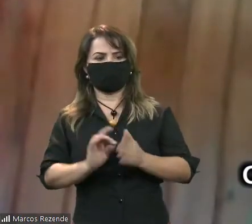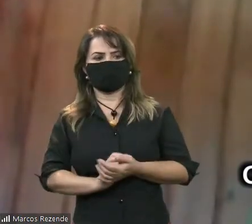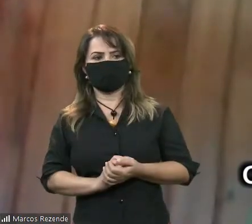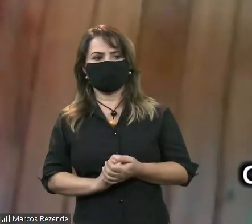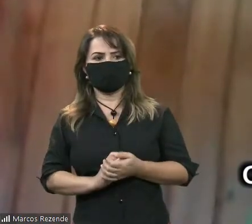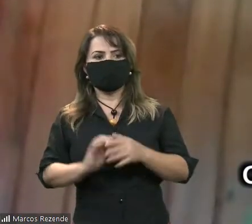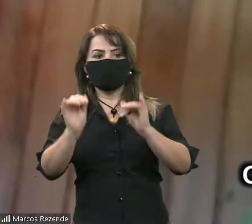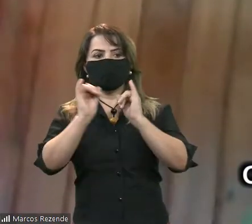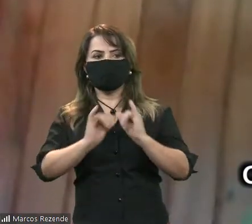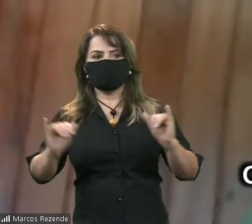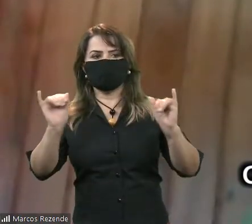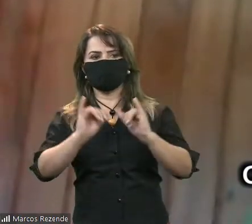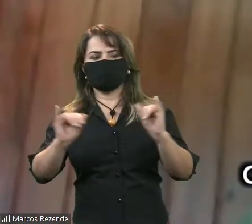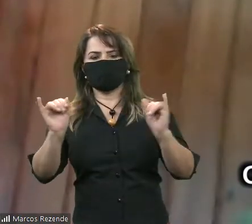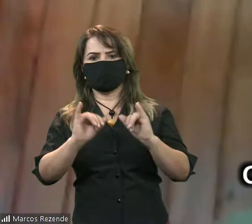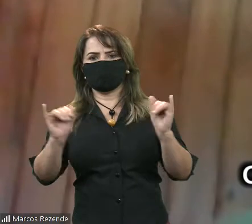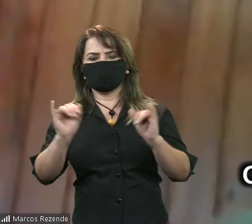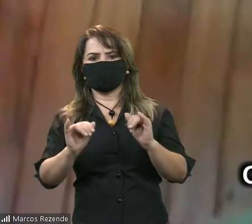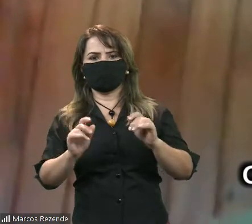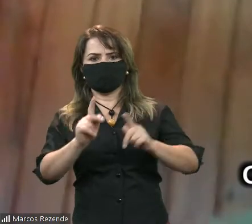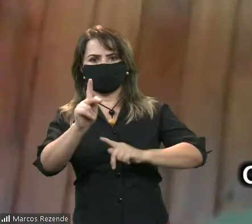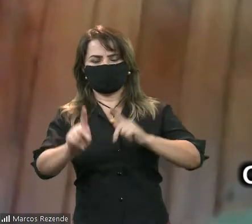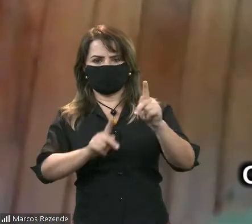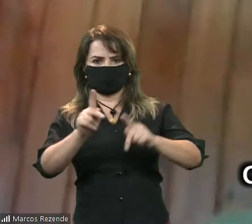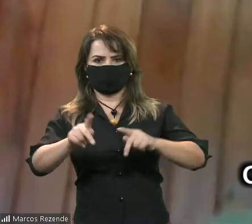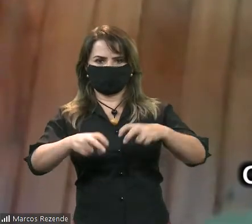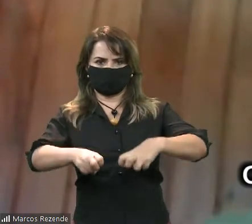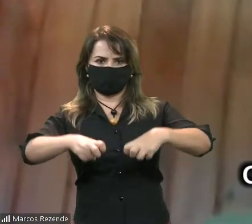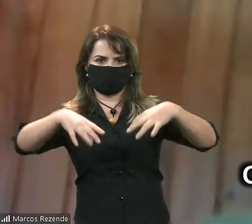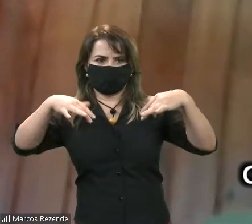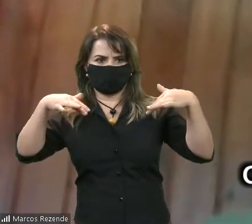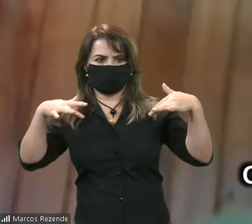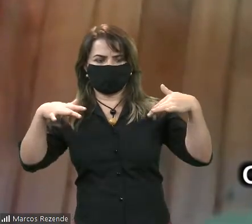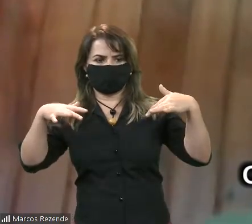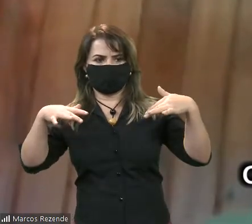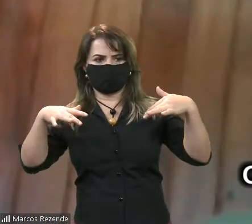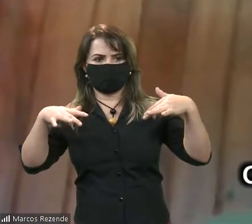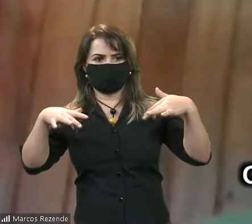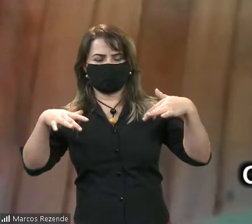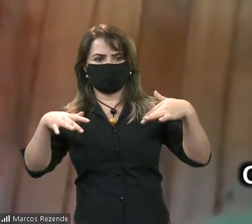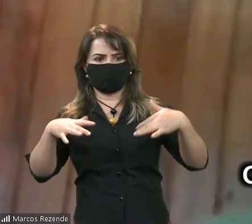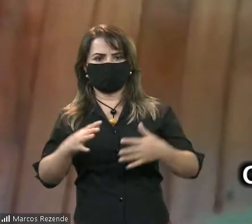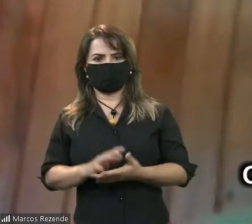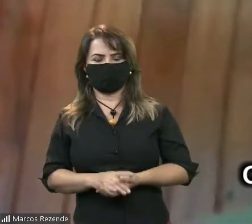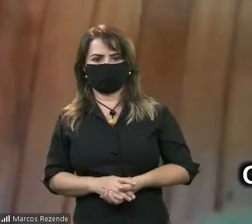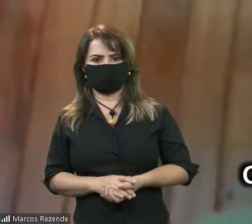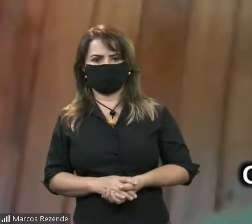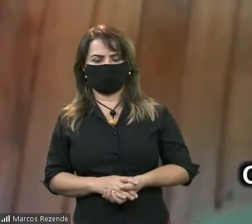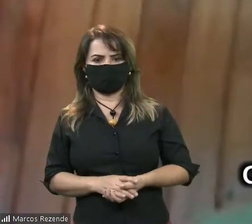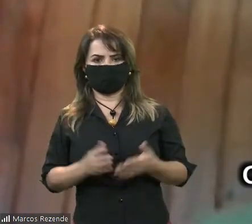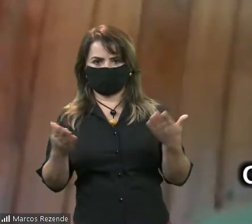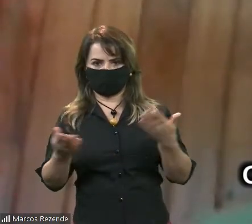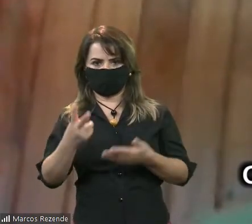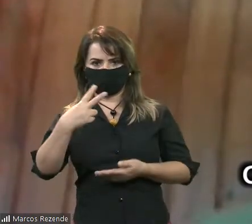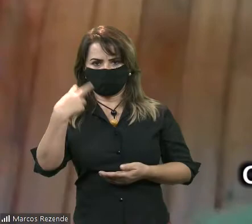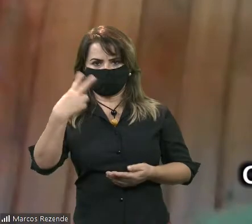Comunico, então, ao plenário e aos senhores vereadores, questão de ordem, vereador Wilson